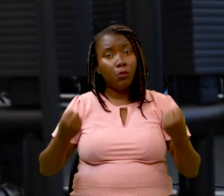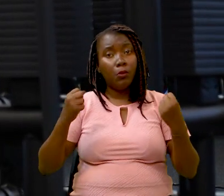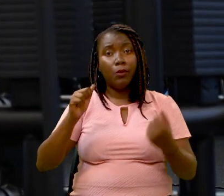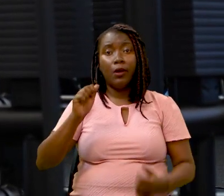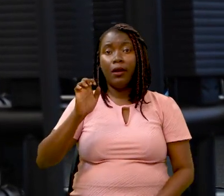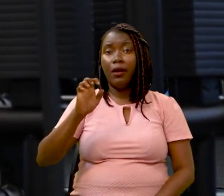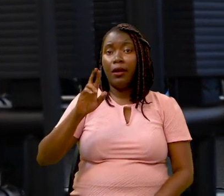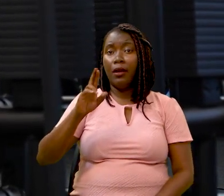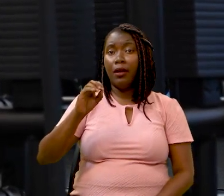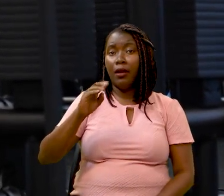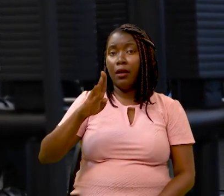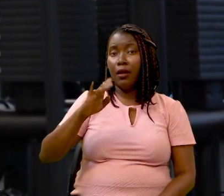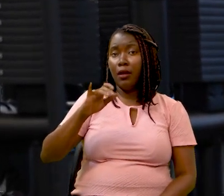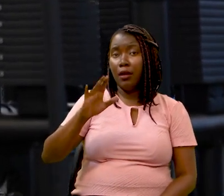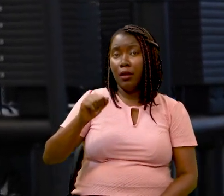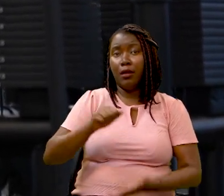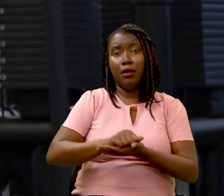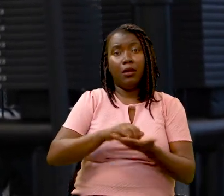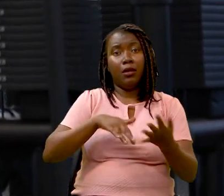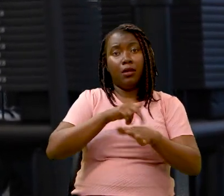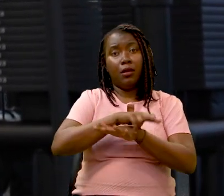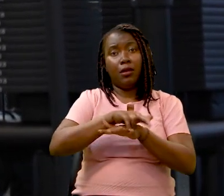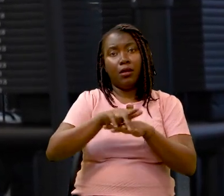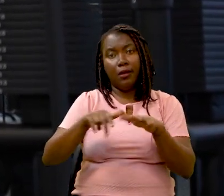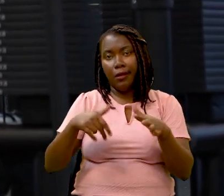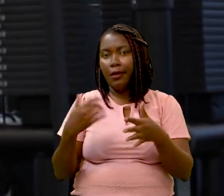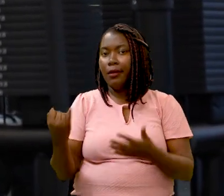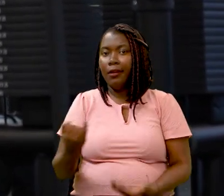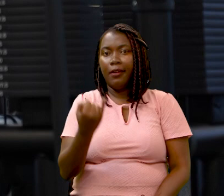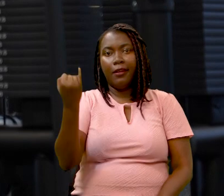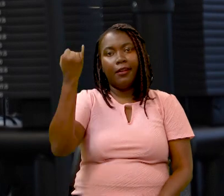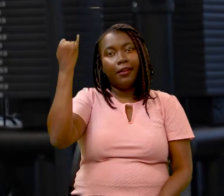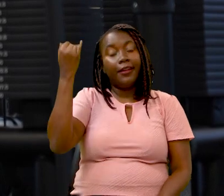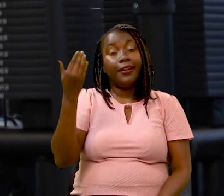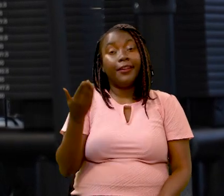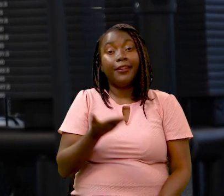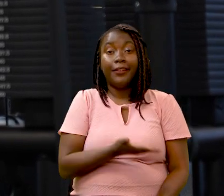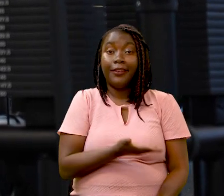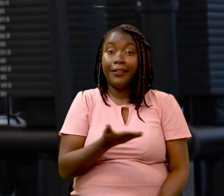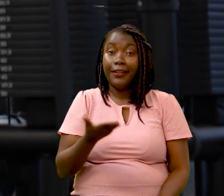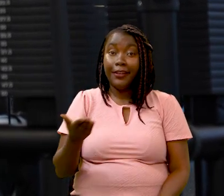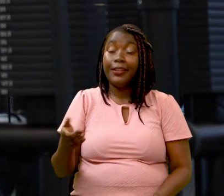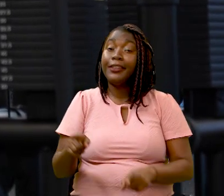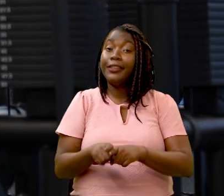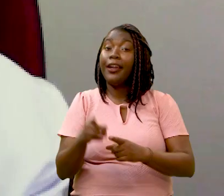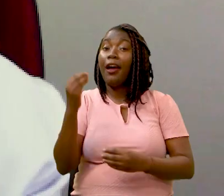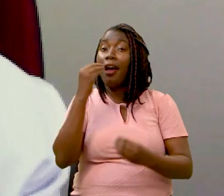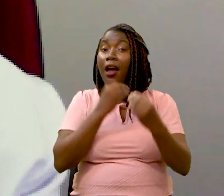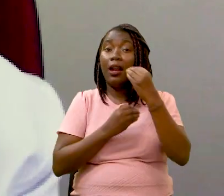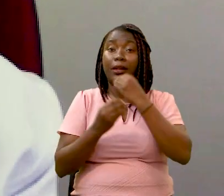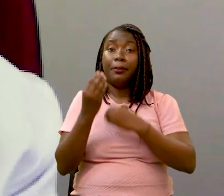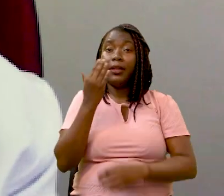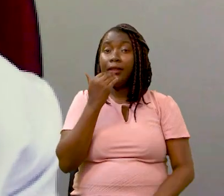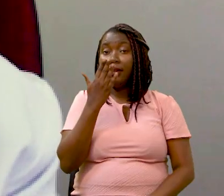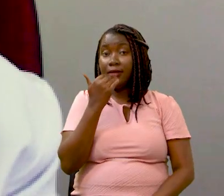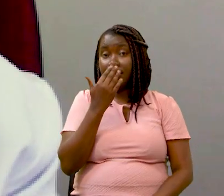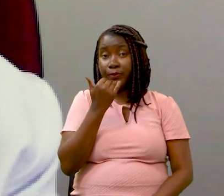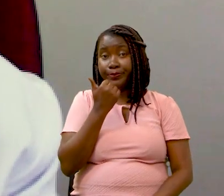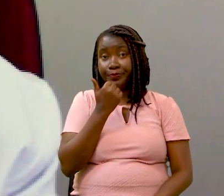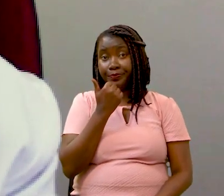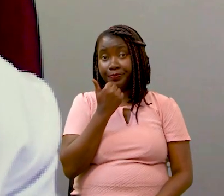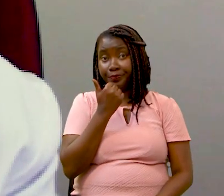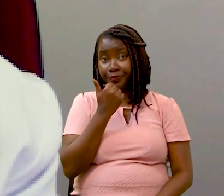musculação, um pouco de aeróbico, um pouco de alongamento, isso é fundamental. Então, esses cuidados, e a alimentação, né? A